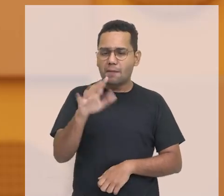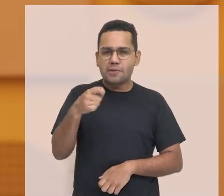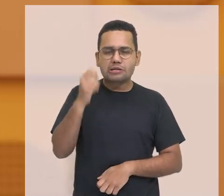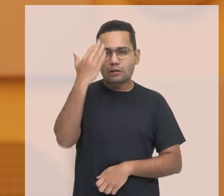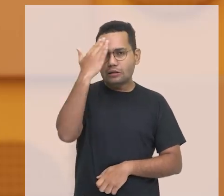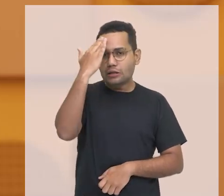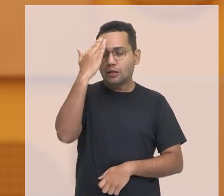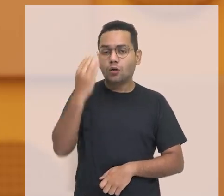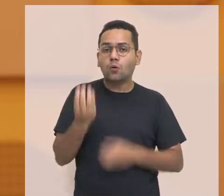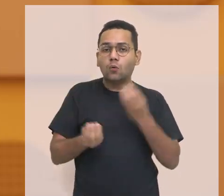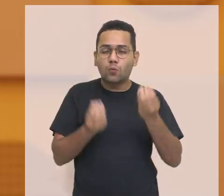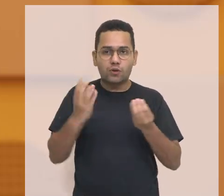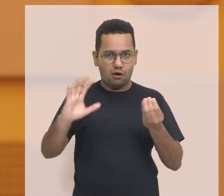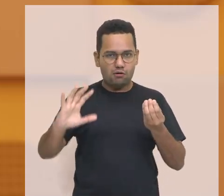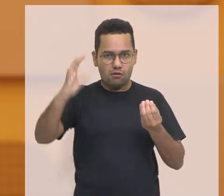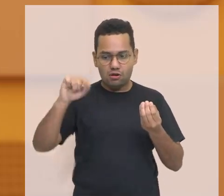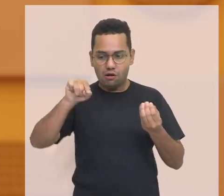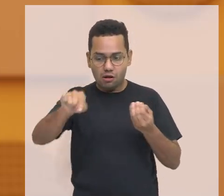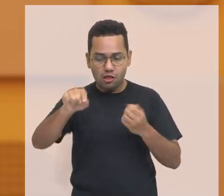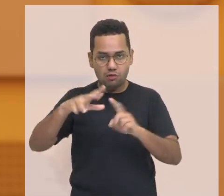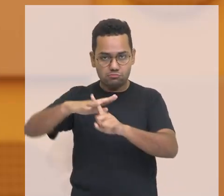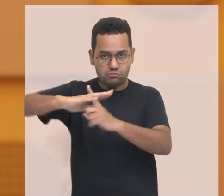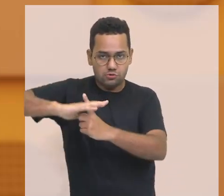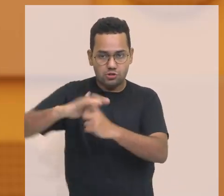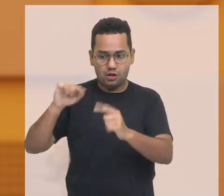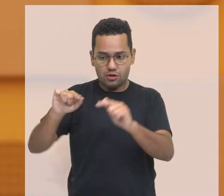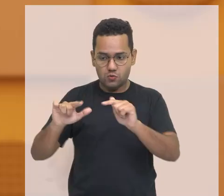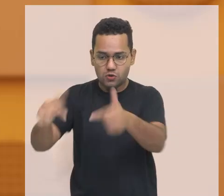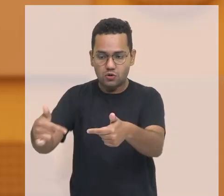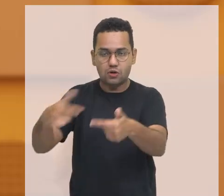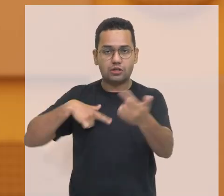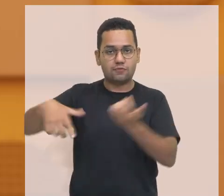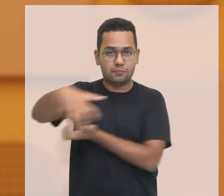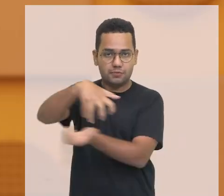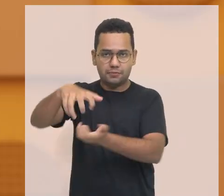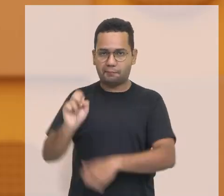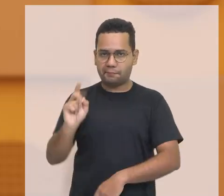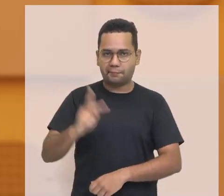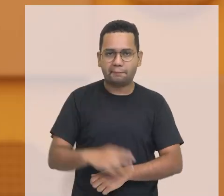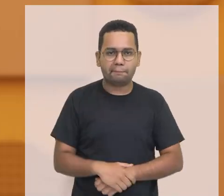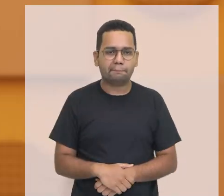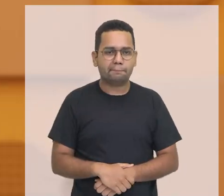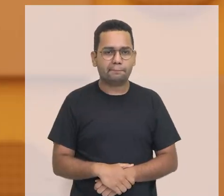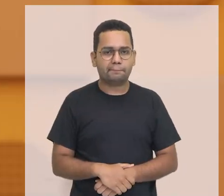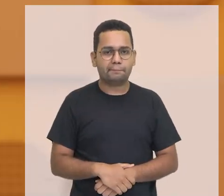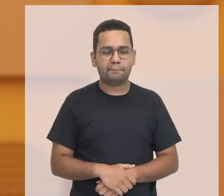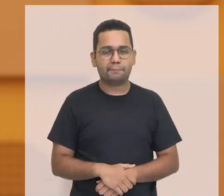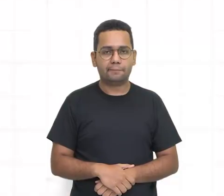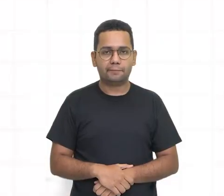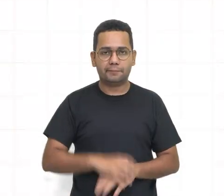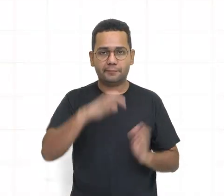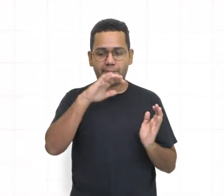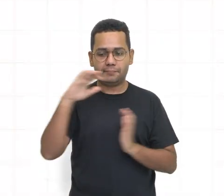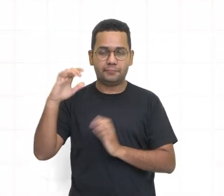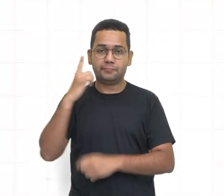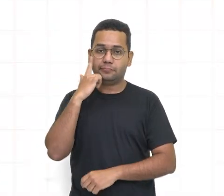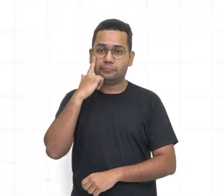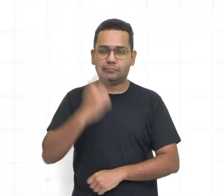que a China se tornou um país socialista através da sua revolução. Vamos ao texto, vamos lá.